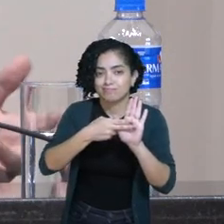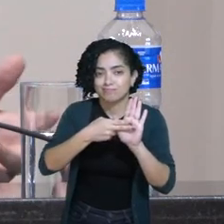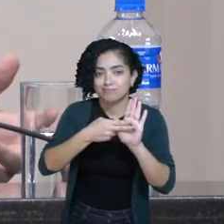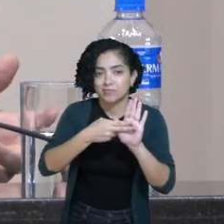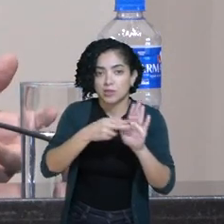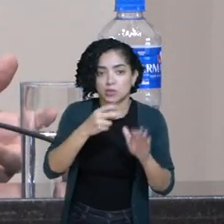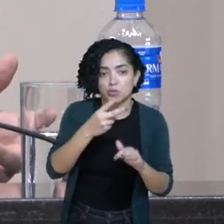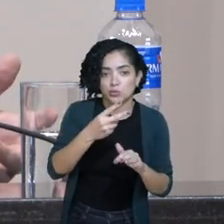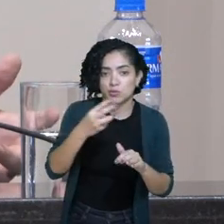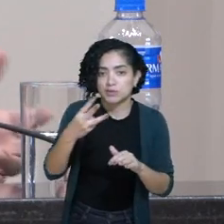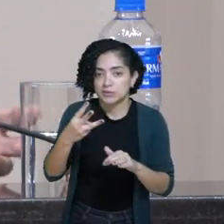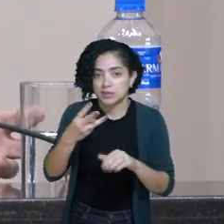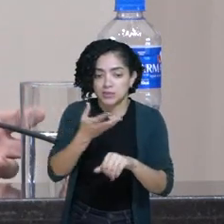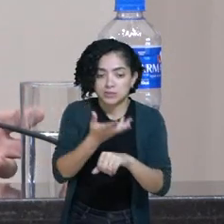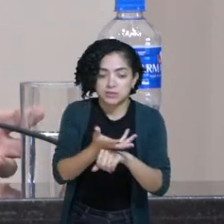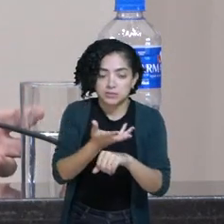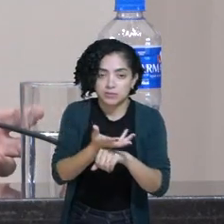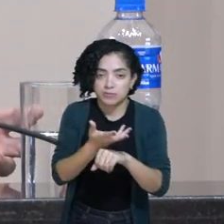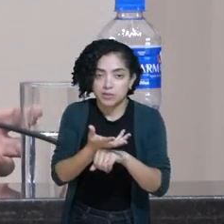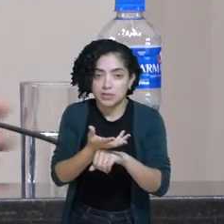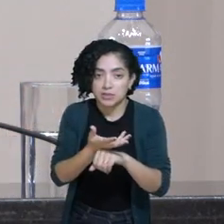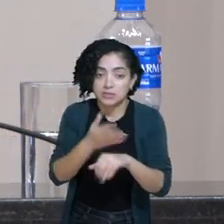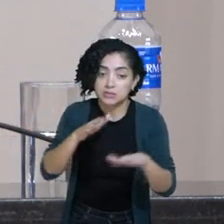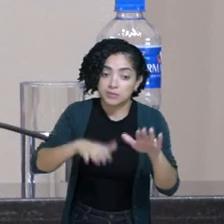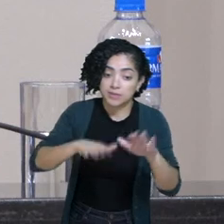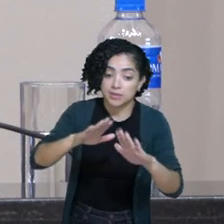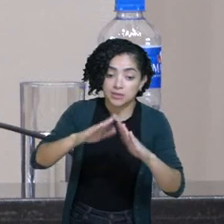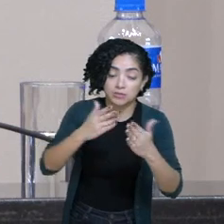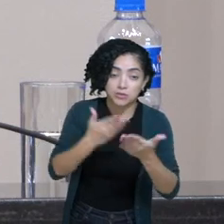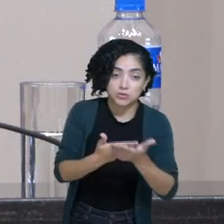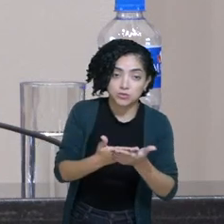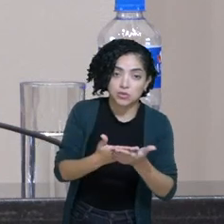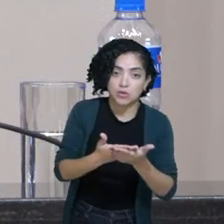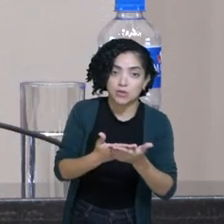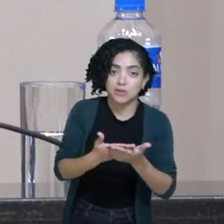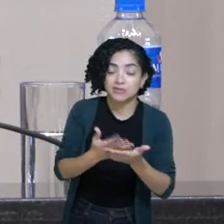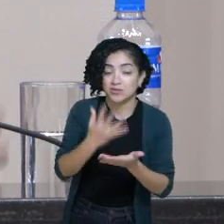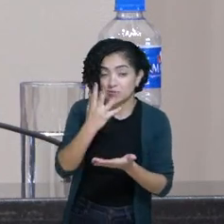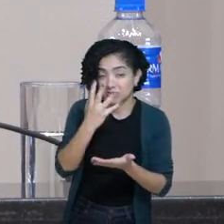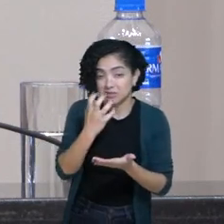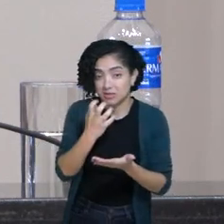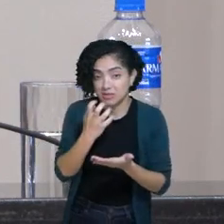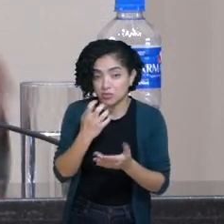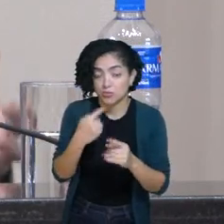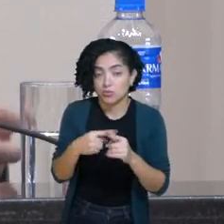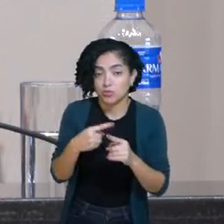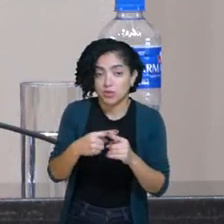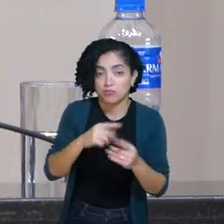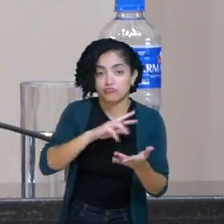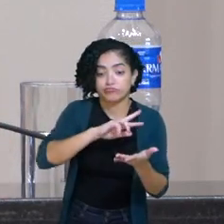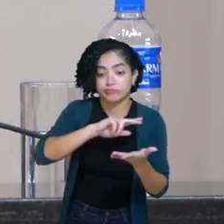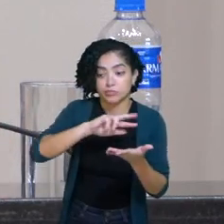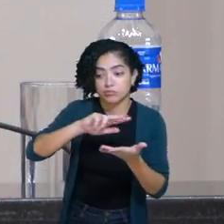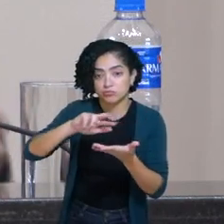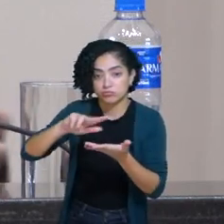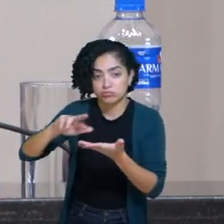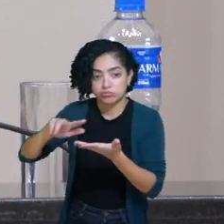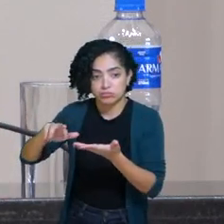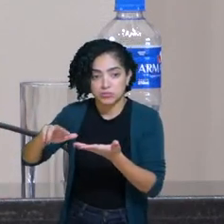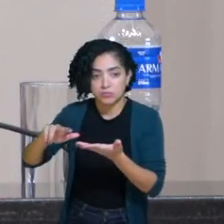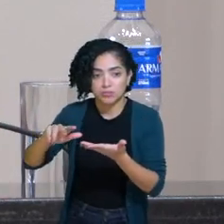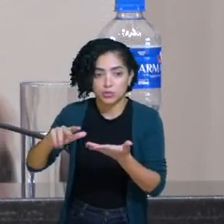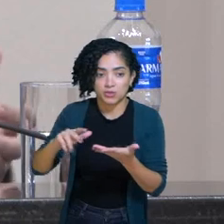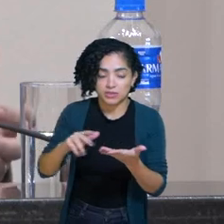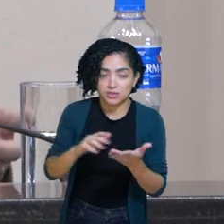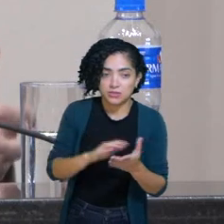disciplinas dependendo do tamanho das escolas isso é muito sério né porque a pluralidade a possibilidade de ampliar